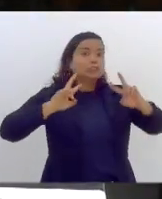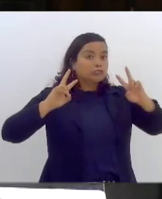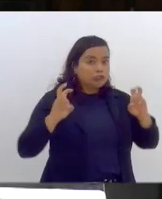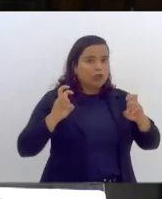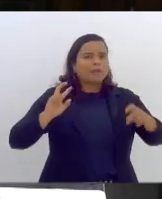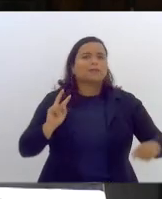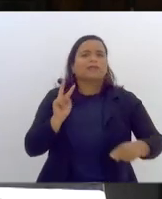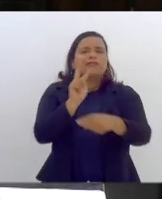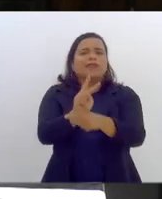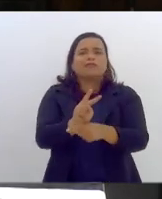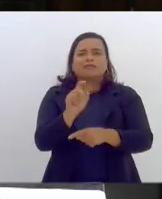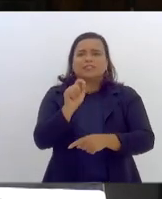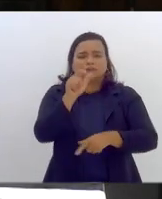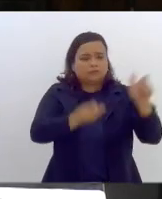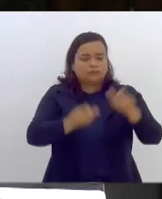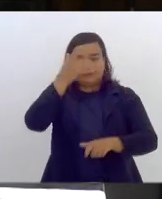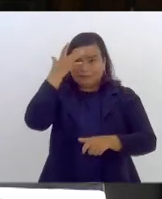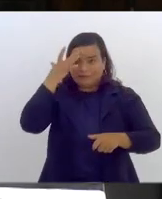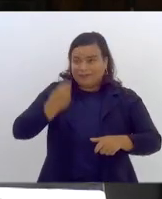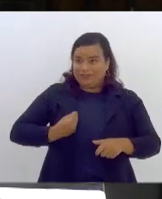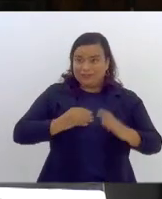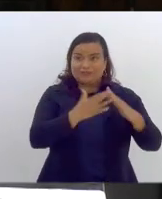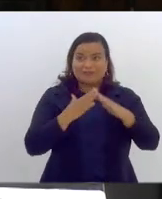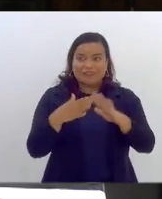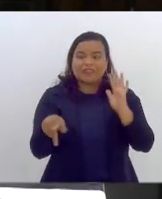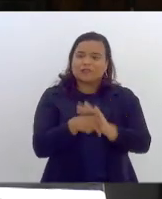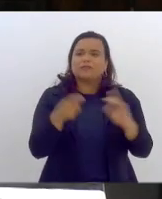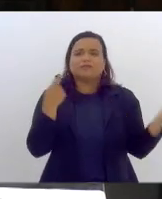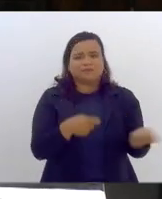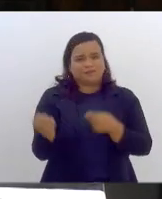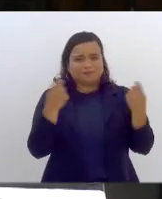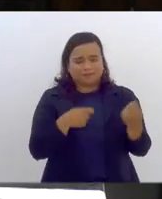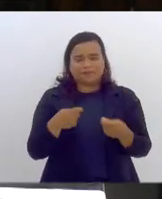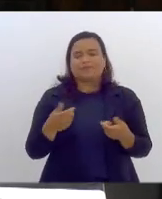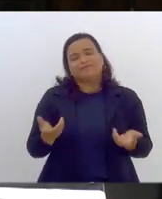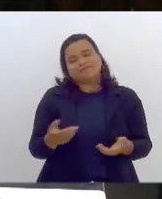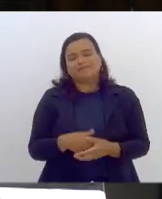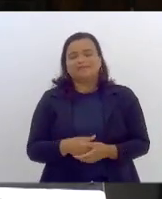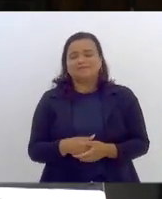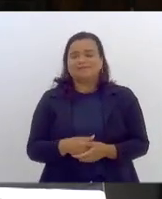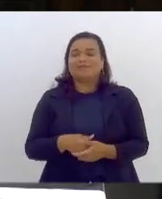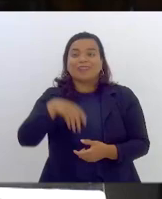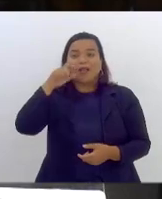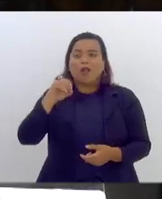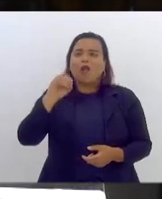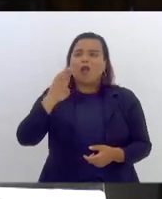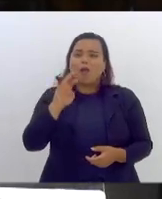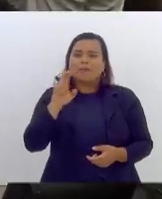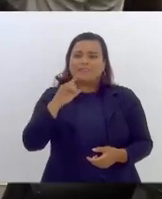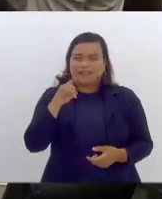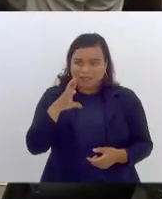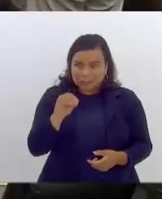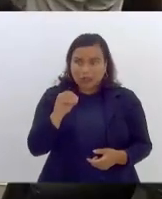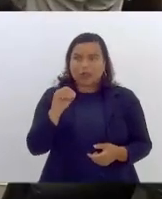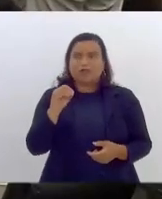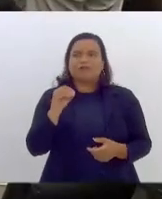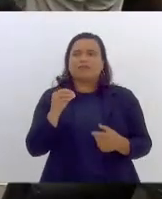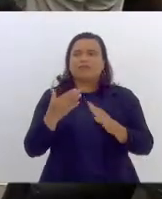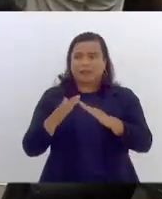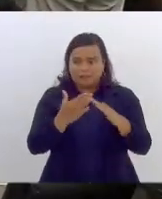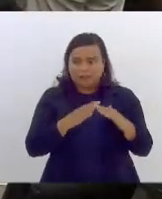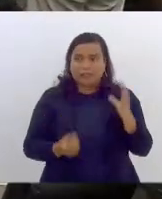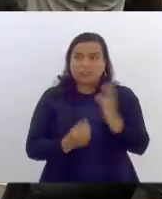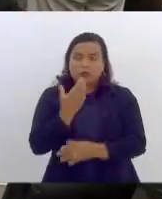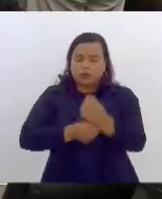defesa daqueles e daquelas que vivem nas favelas no dia de hoje. O Observatório de Favelas, e aí foi fundado em 2001, no